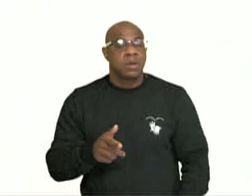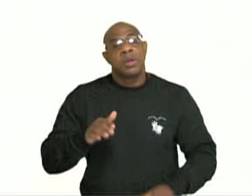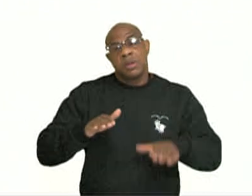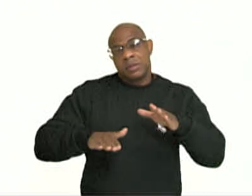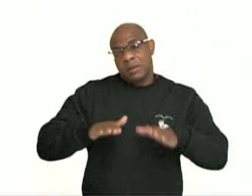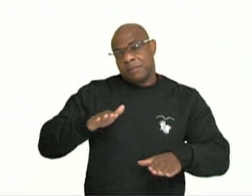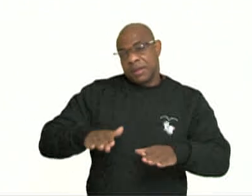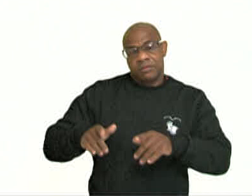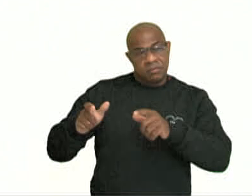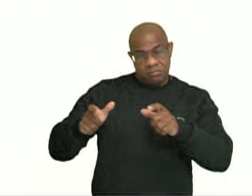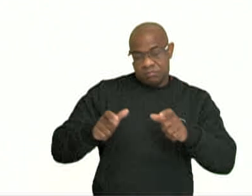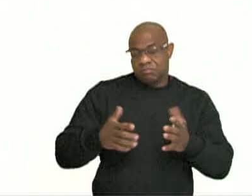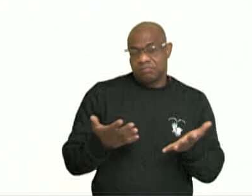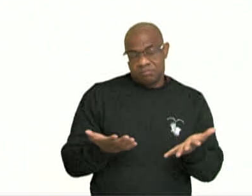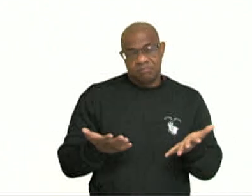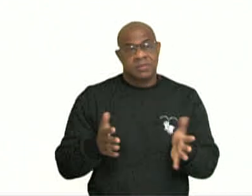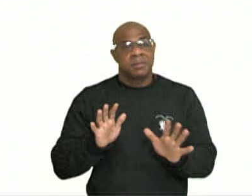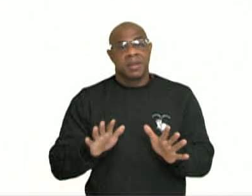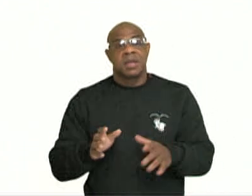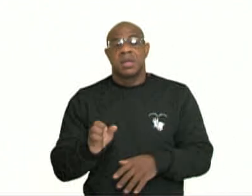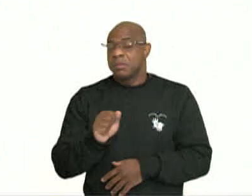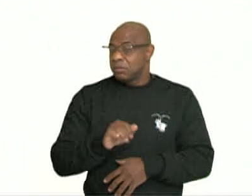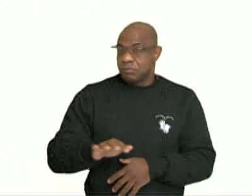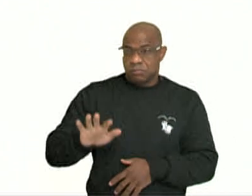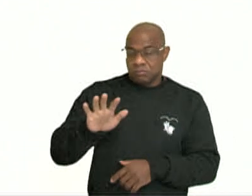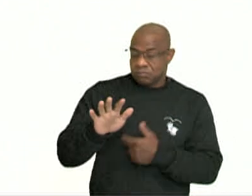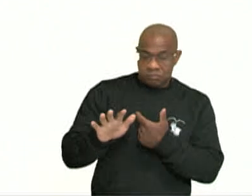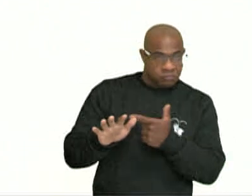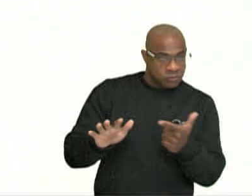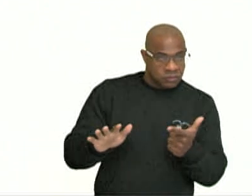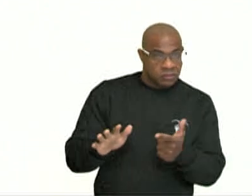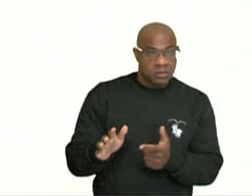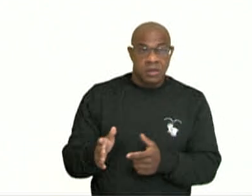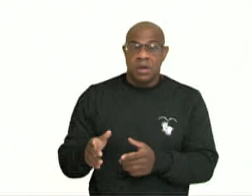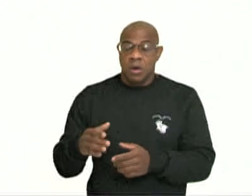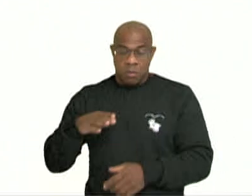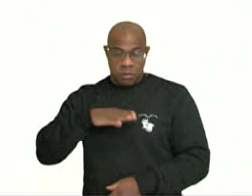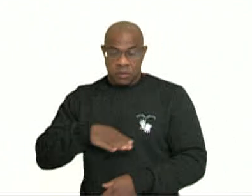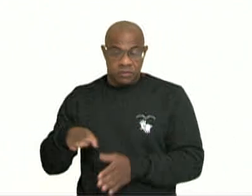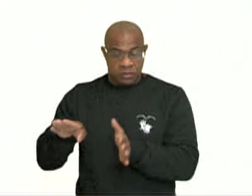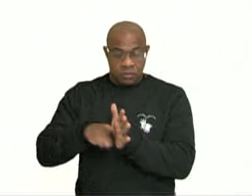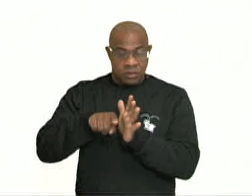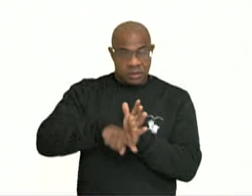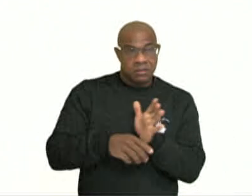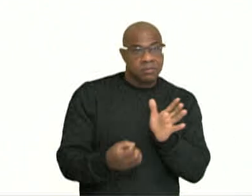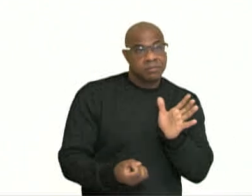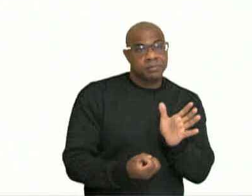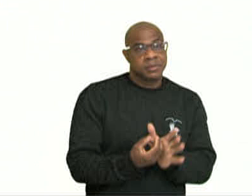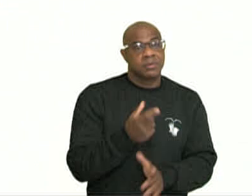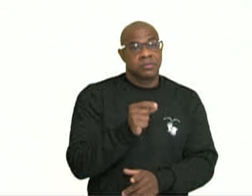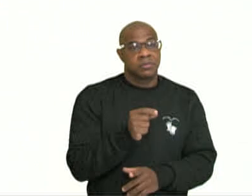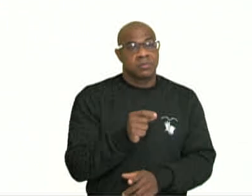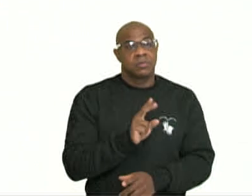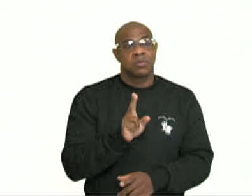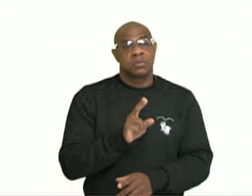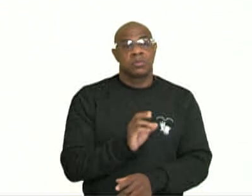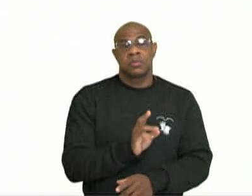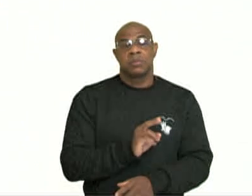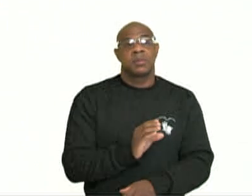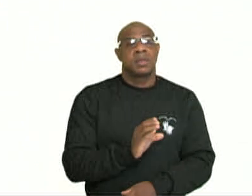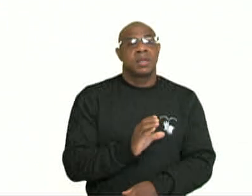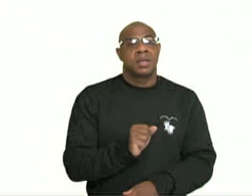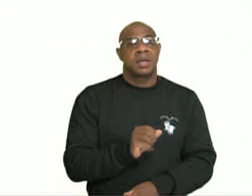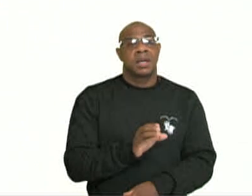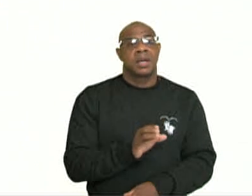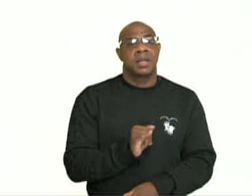alguns grupos até encontraria, mas de modo geral não tinha. Com a chegada dos portugueses surgiu o termo cacique, que seria uma espécie